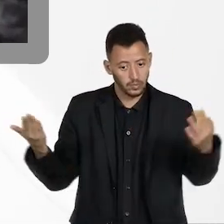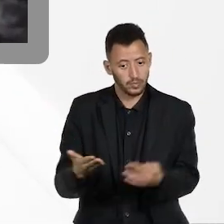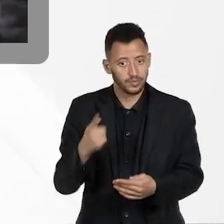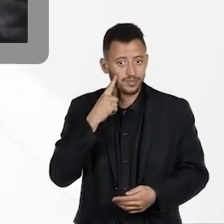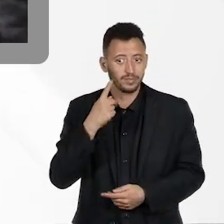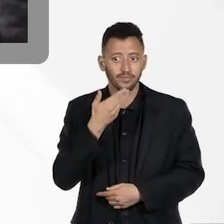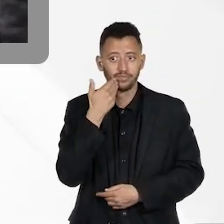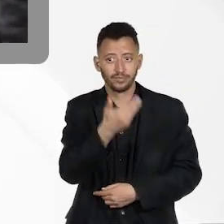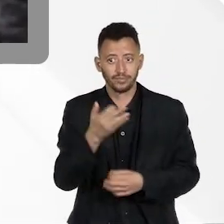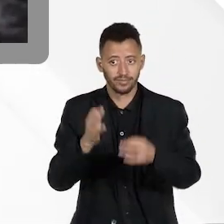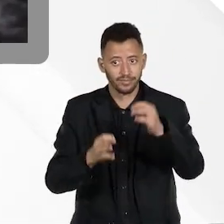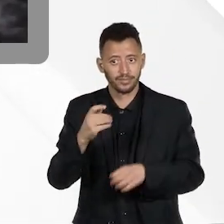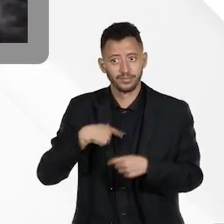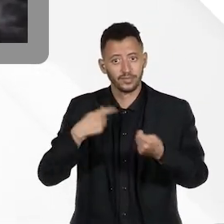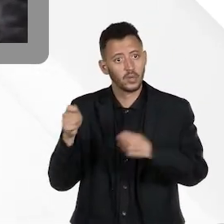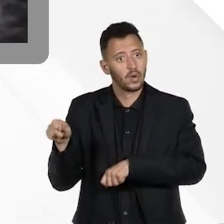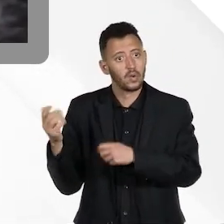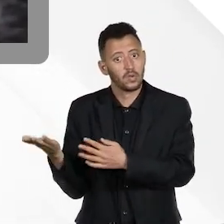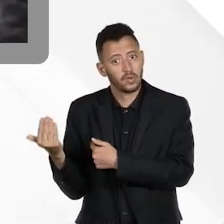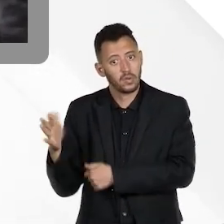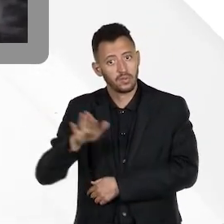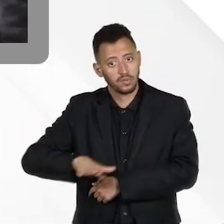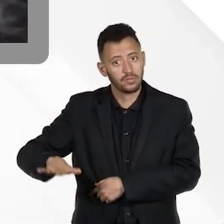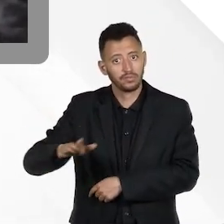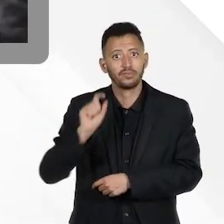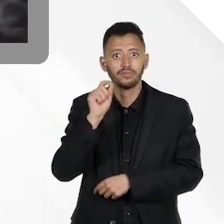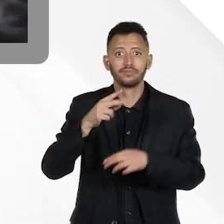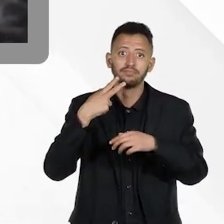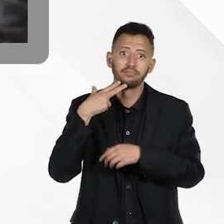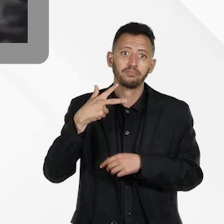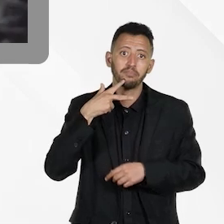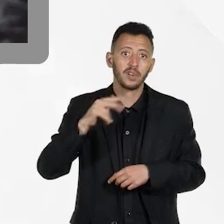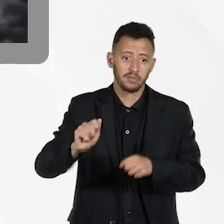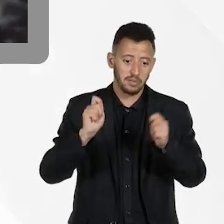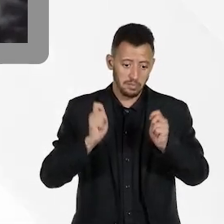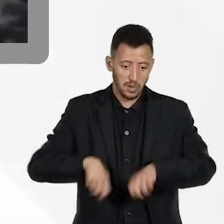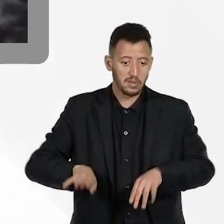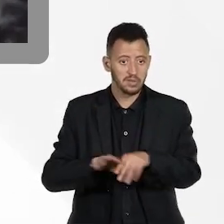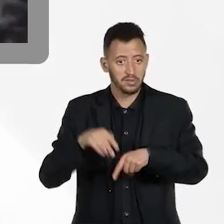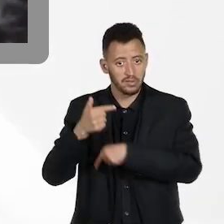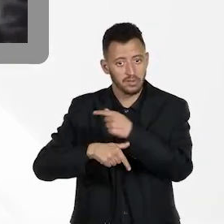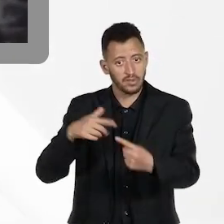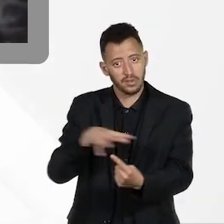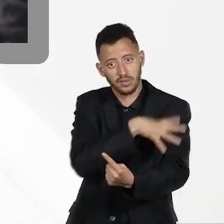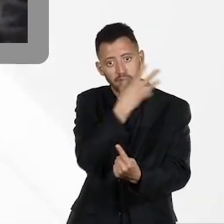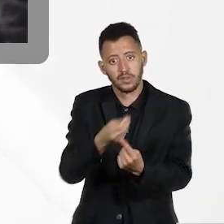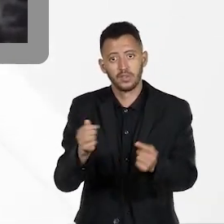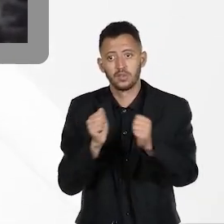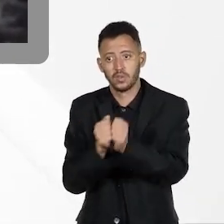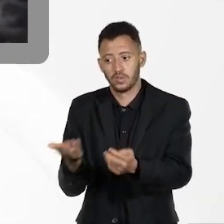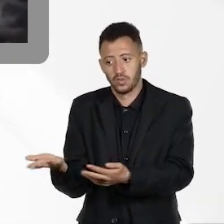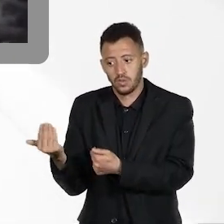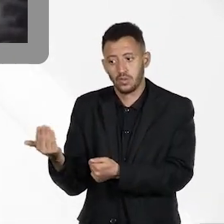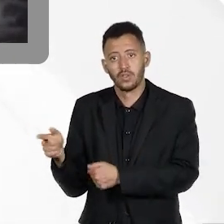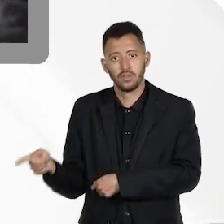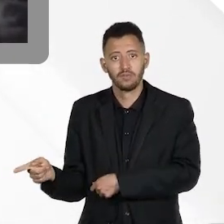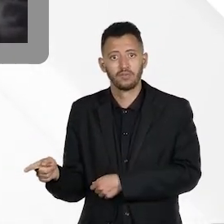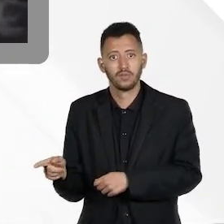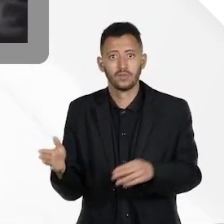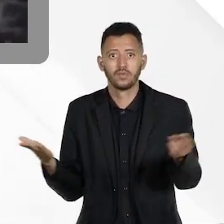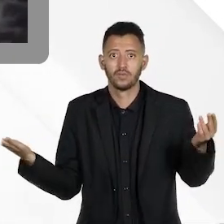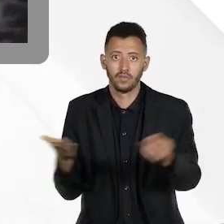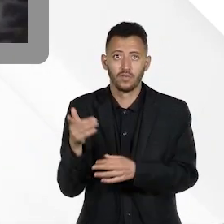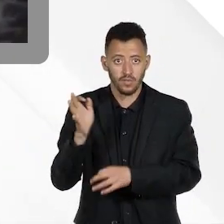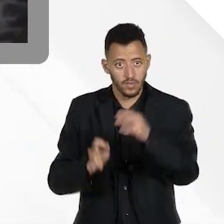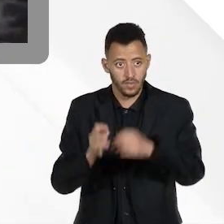juiz, atualmente para o juiz ou juíza da infância e da juventude, para que possa ter essa atividade artística por parte de uma criança ou